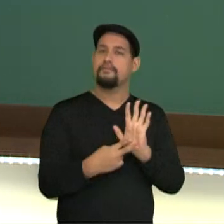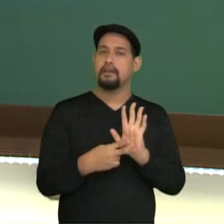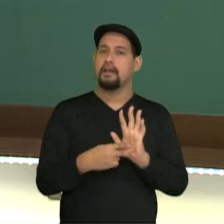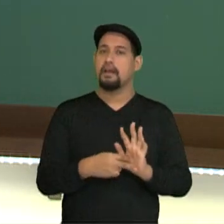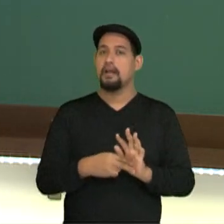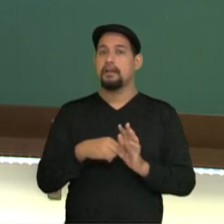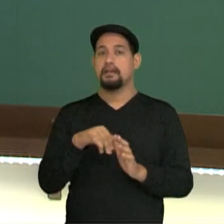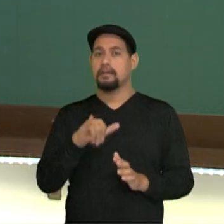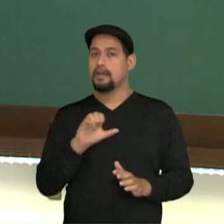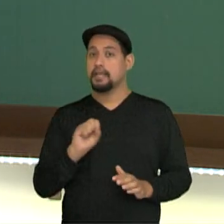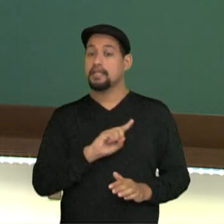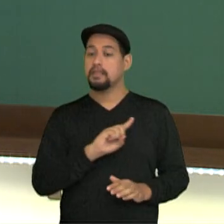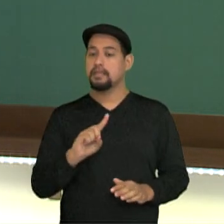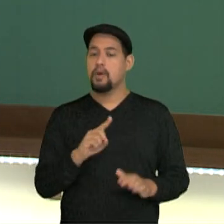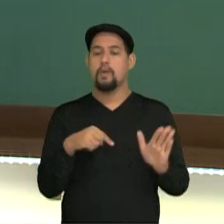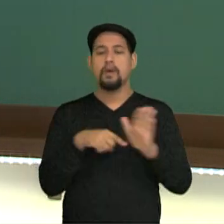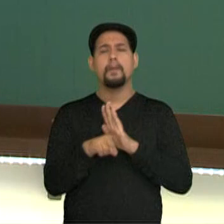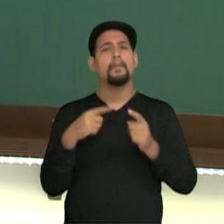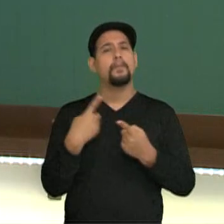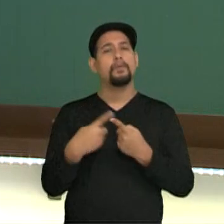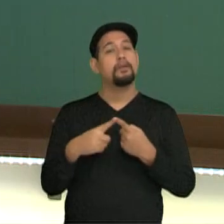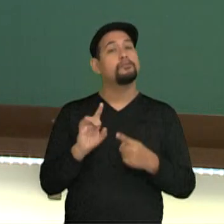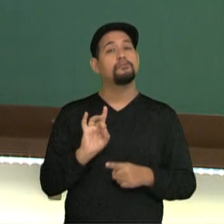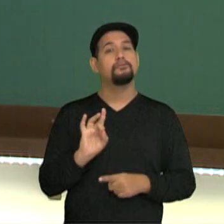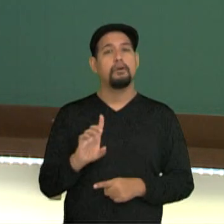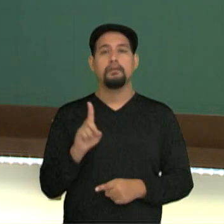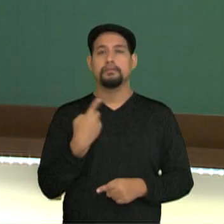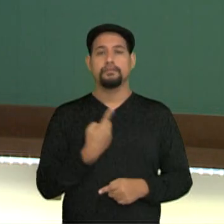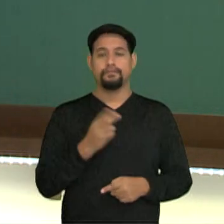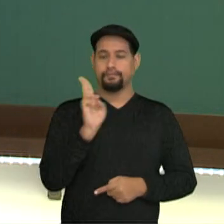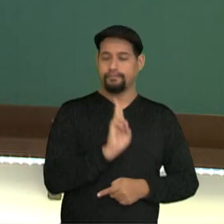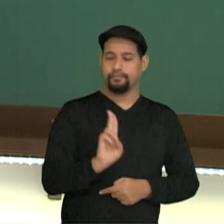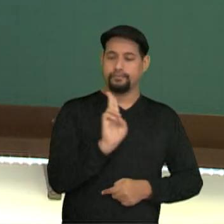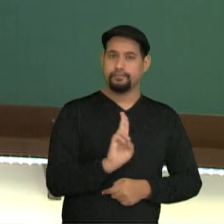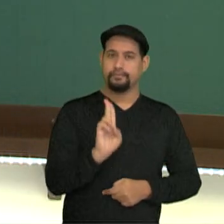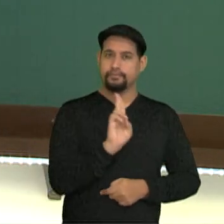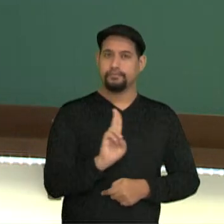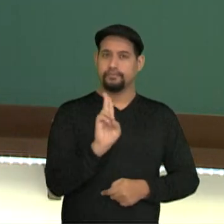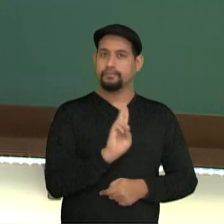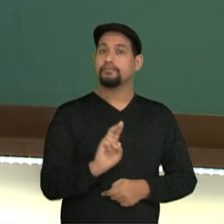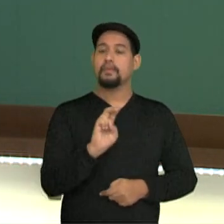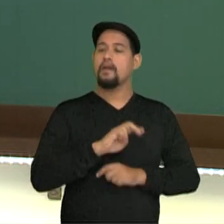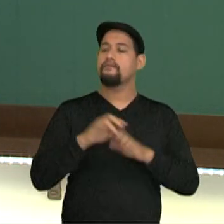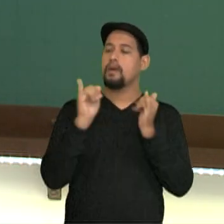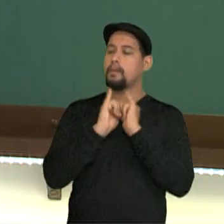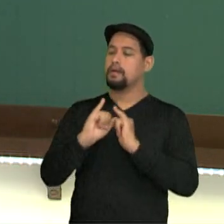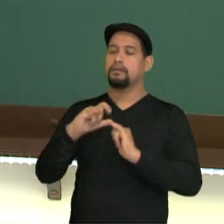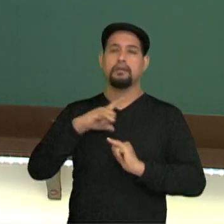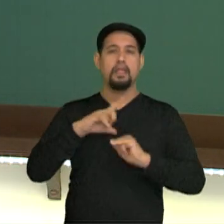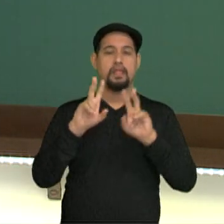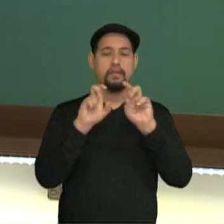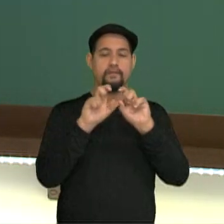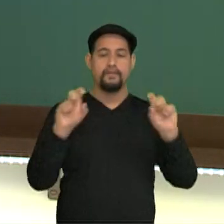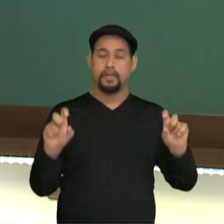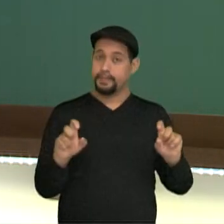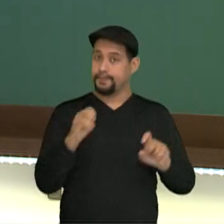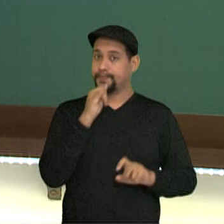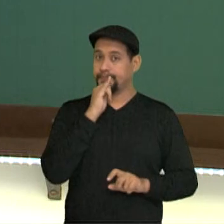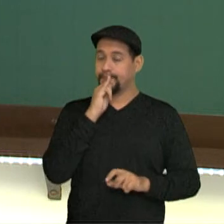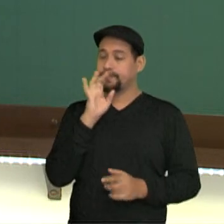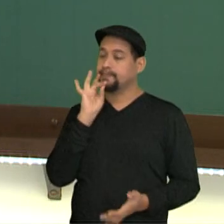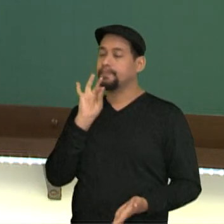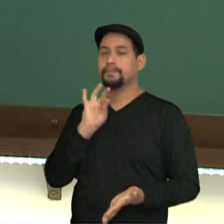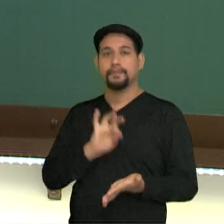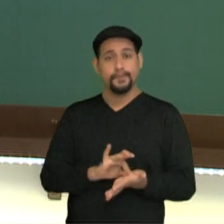or no question. Por quê? Porque simplesmente nós vamos utilizar a informação que está na frase para